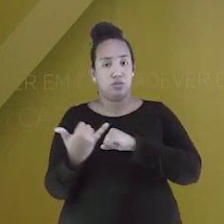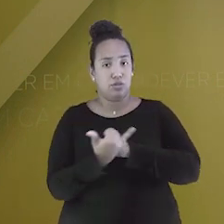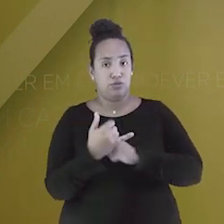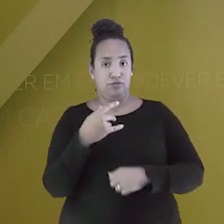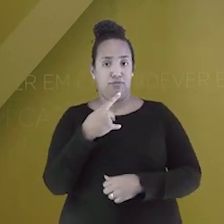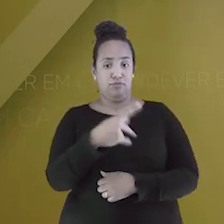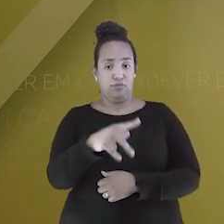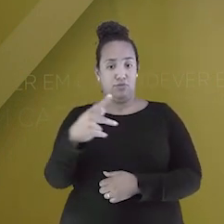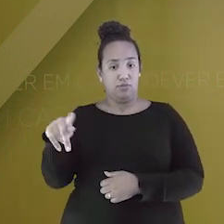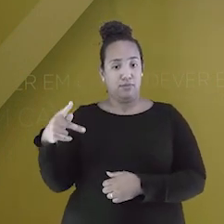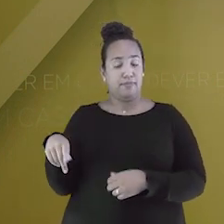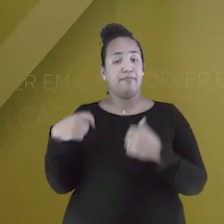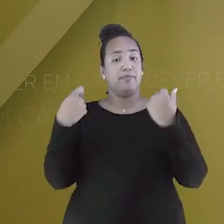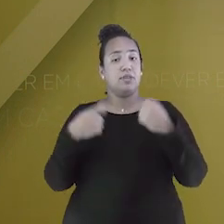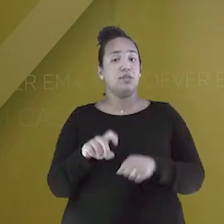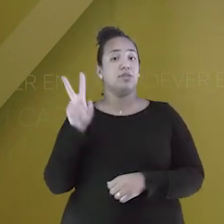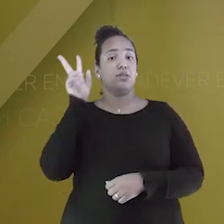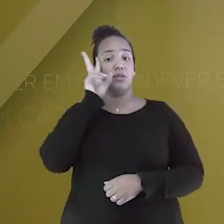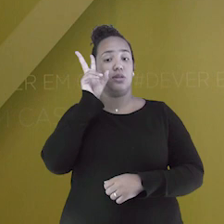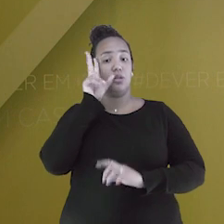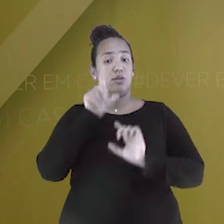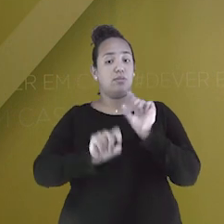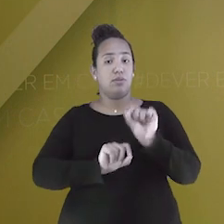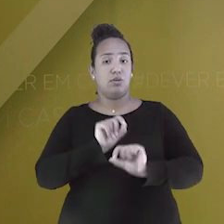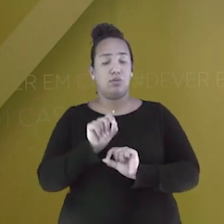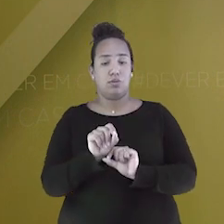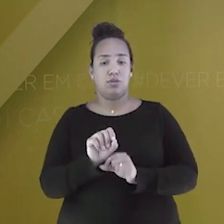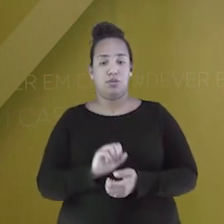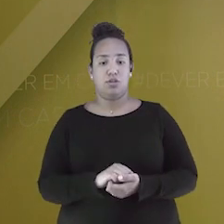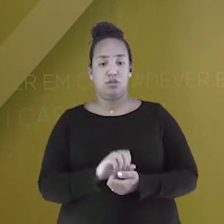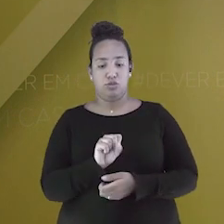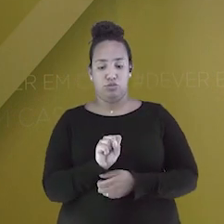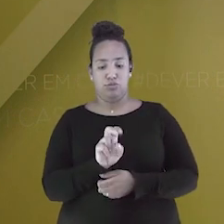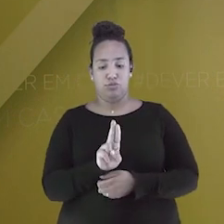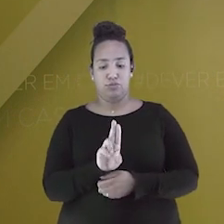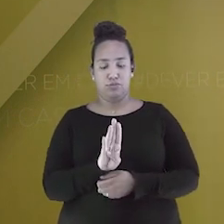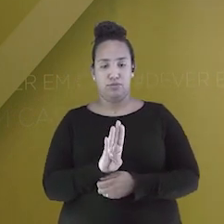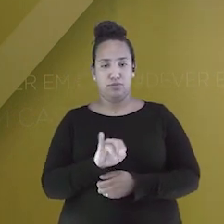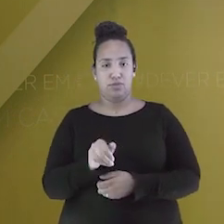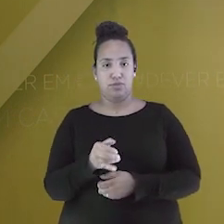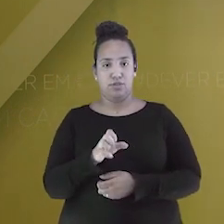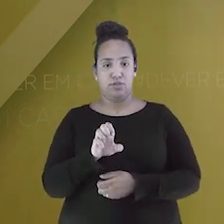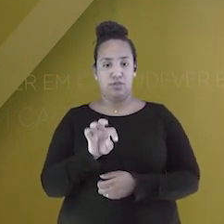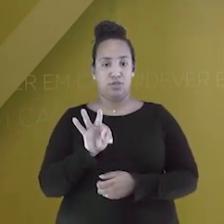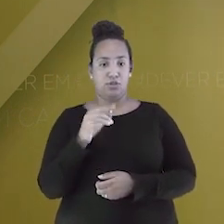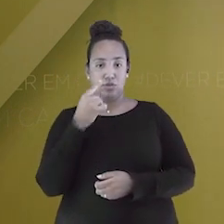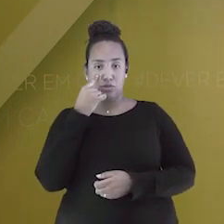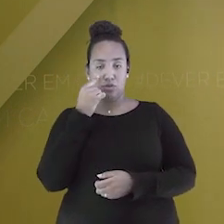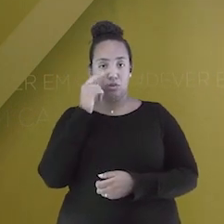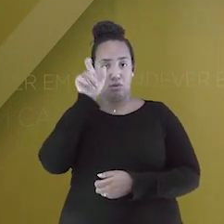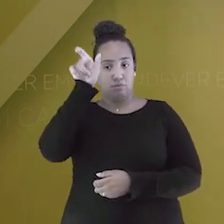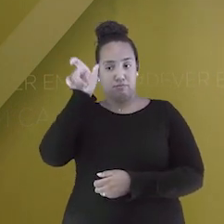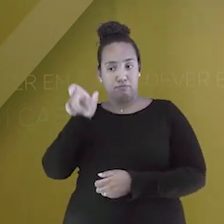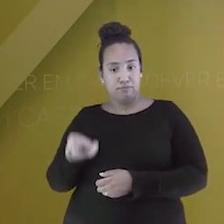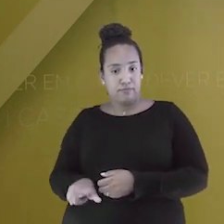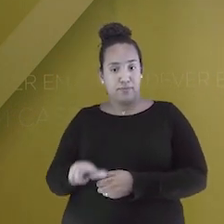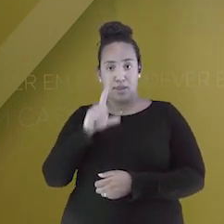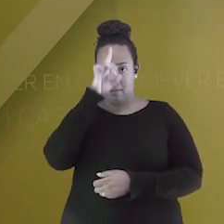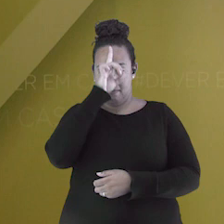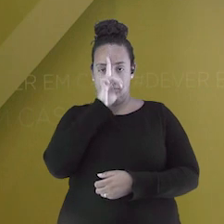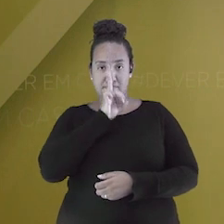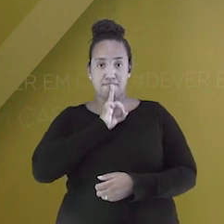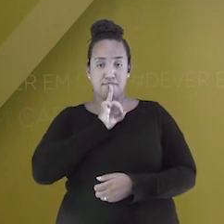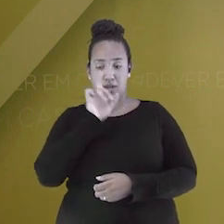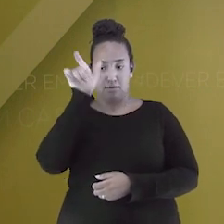dos subjects. What is it, teacher? Já explico. Percebam na yellow column, esta coluna amarela